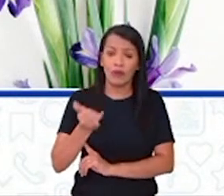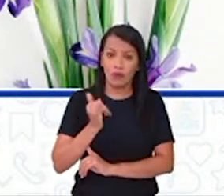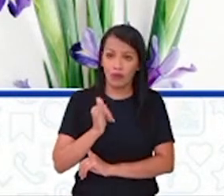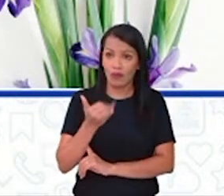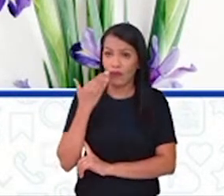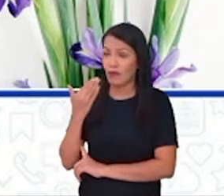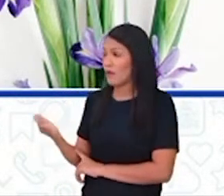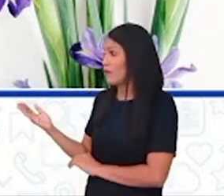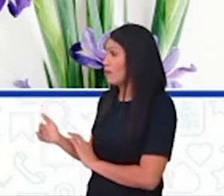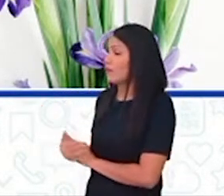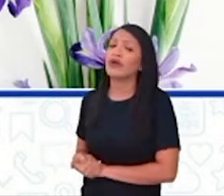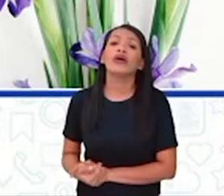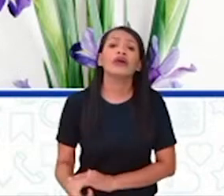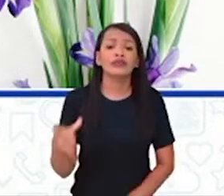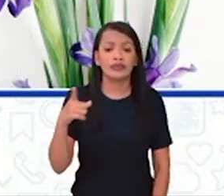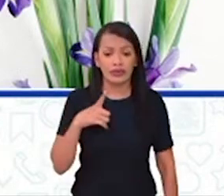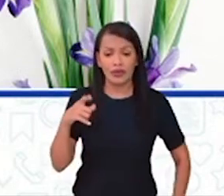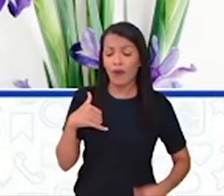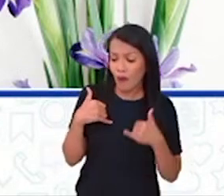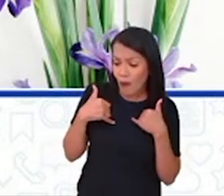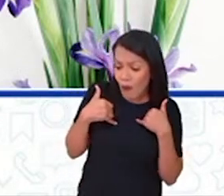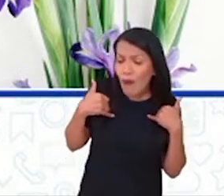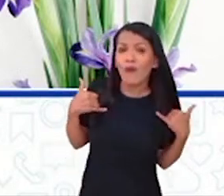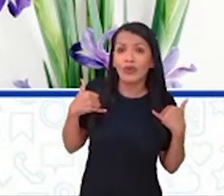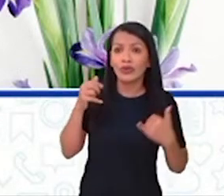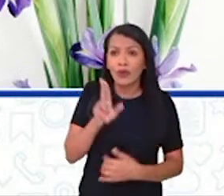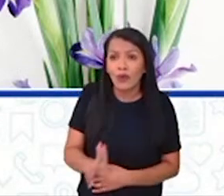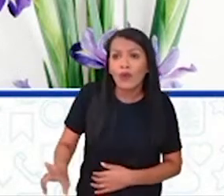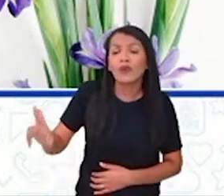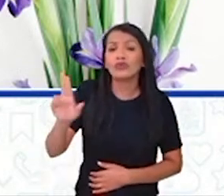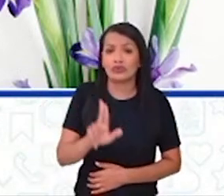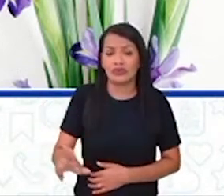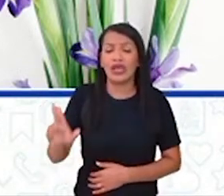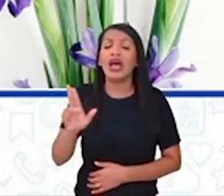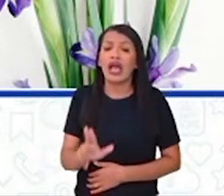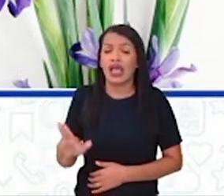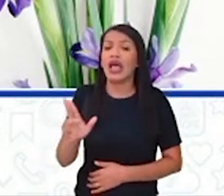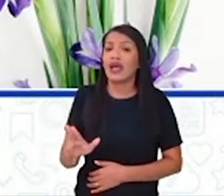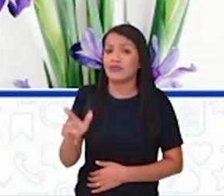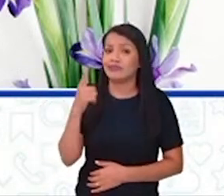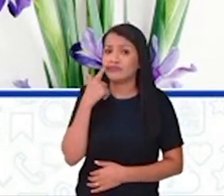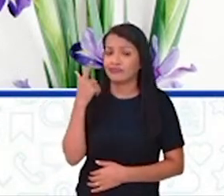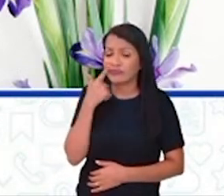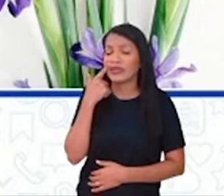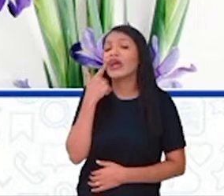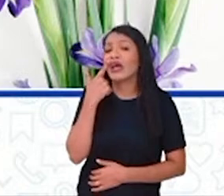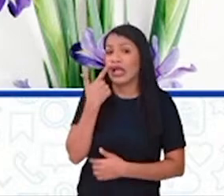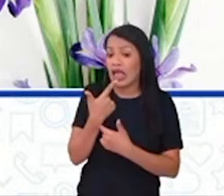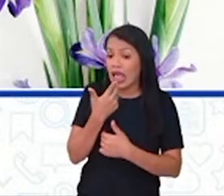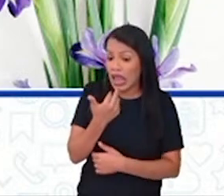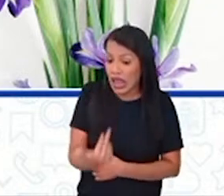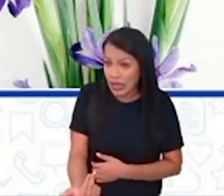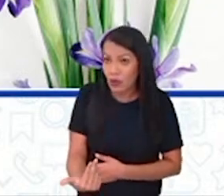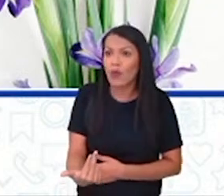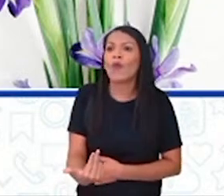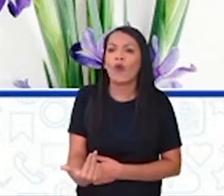Vê. Tinha orgulho de só usar a língua culta, a norma padrão. Acertava as mesóclises, próclises e ênclises, que são